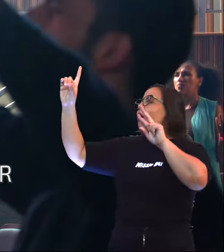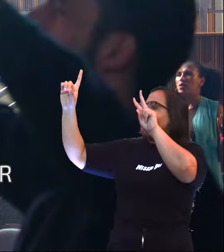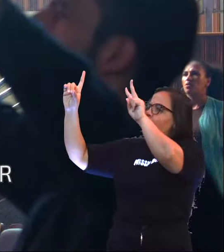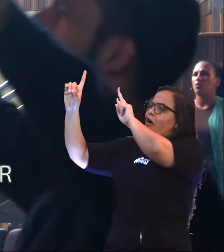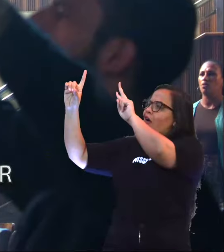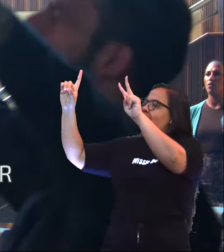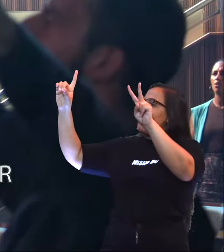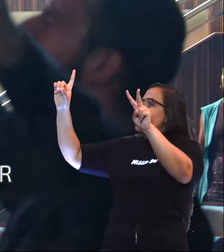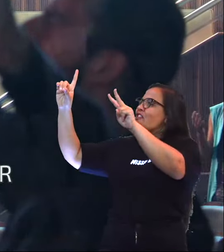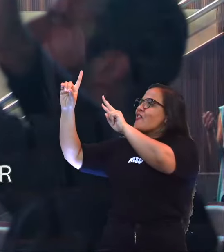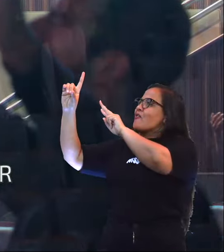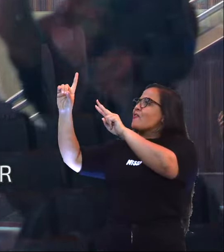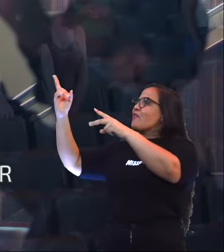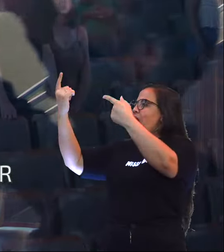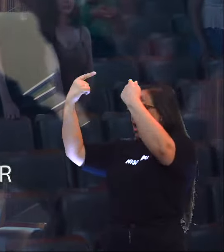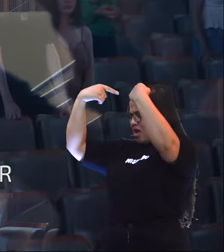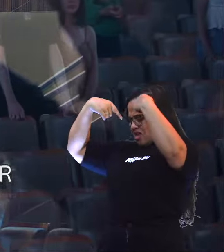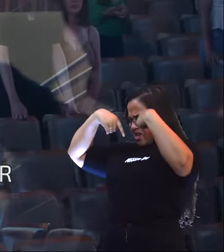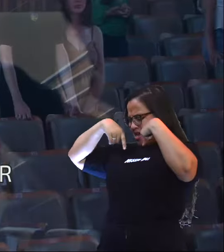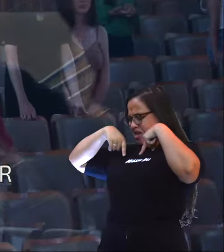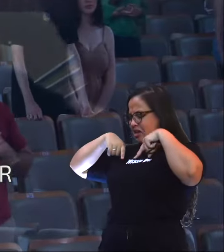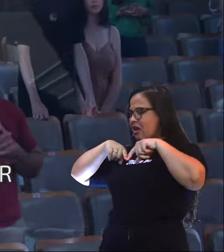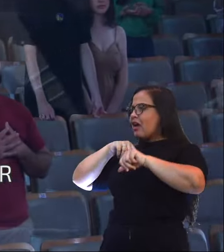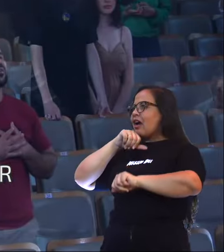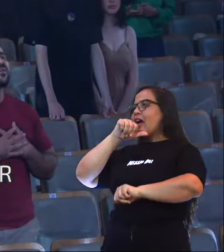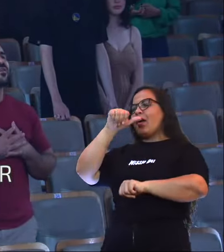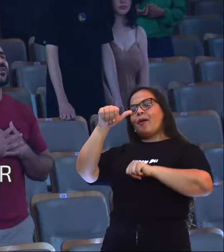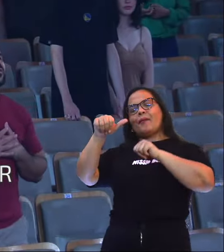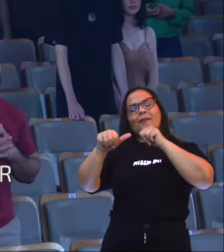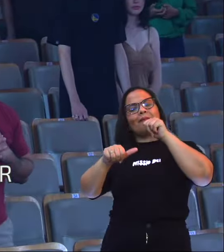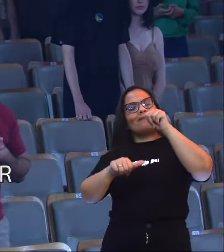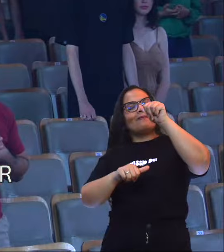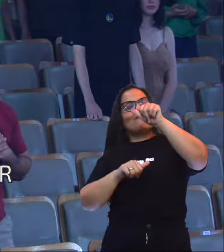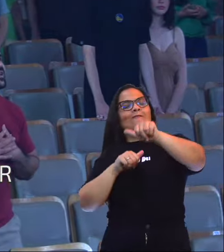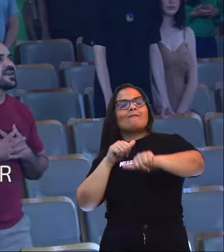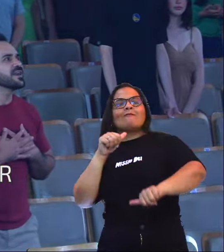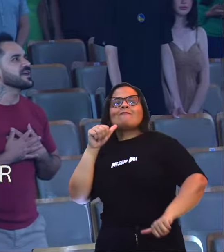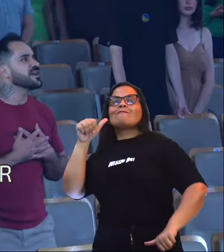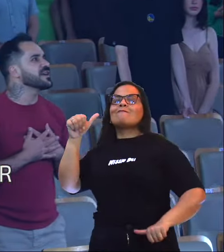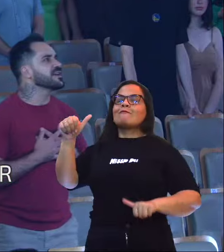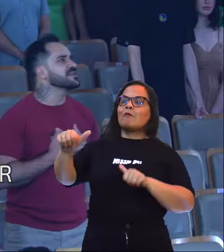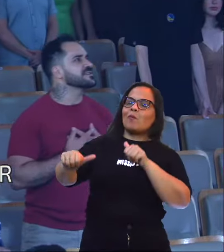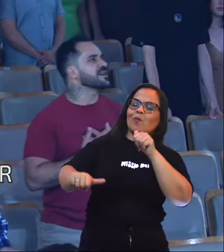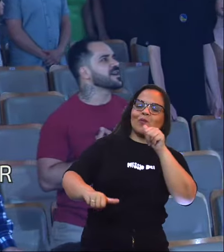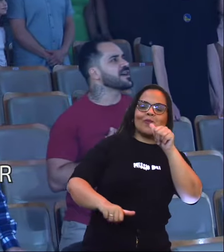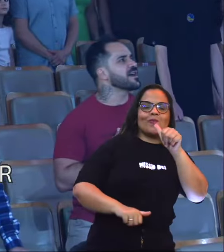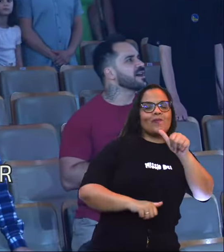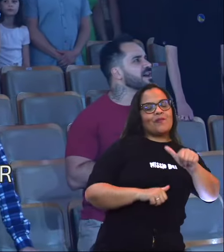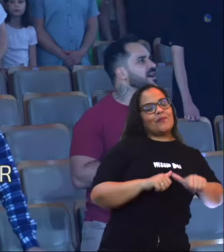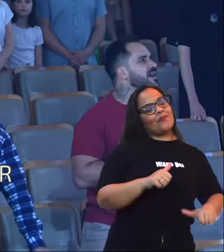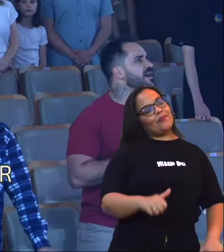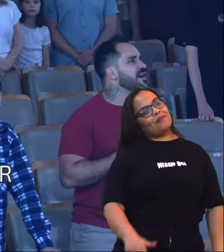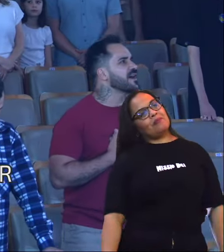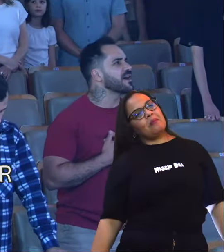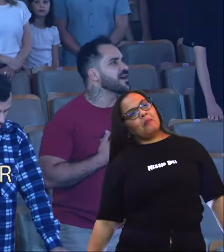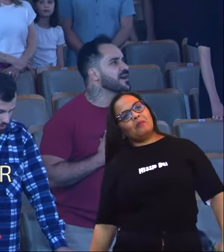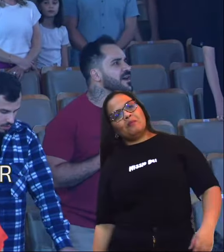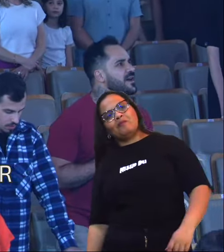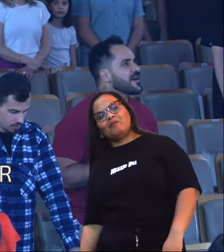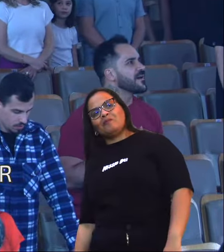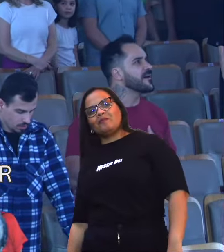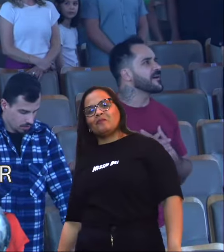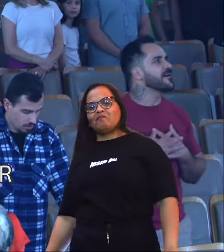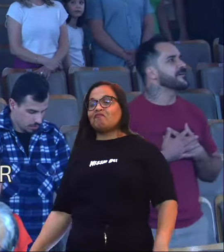Nos transformamos a olhar pra Ele, a olhar pra Ele,